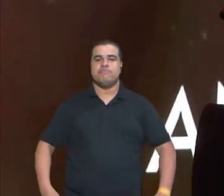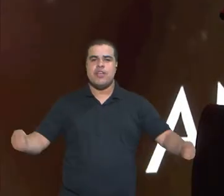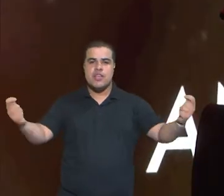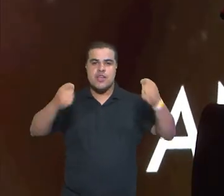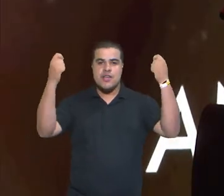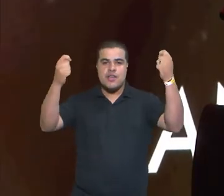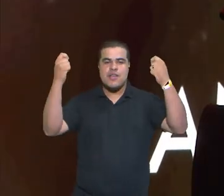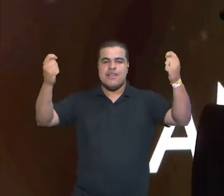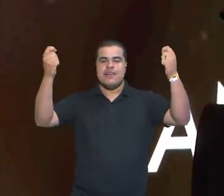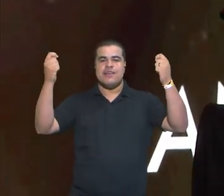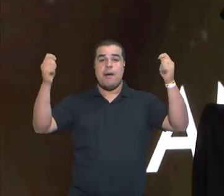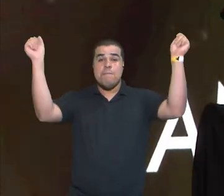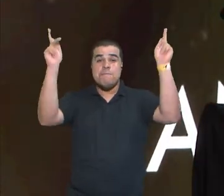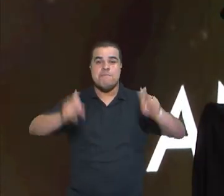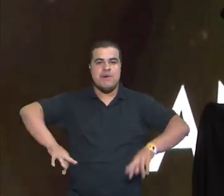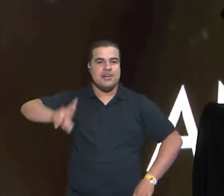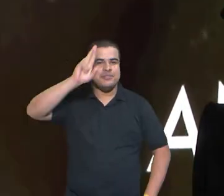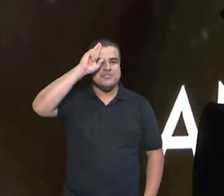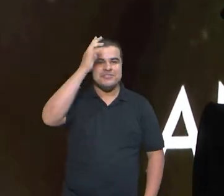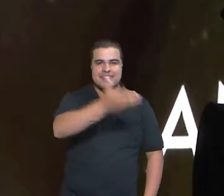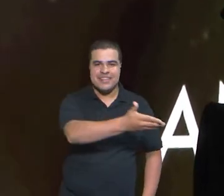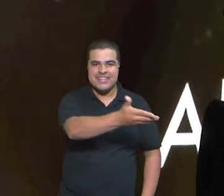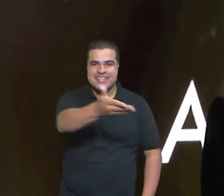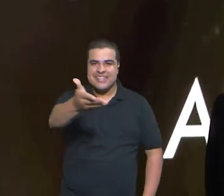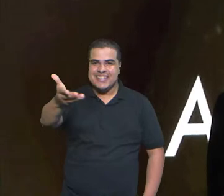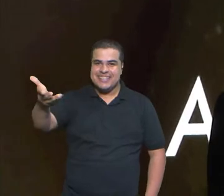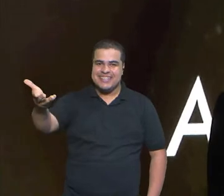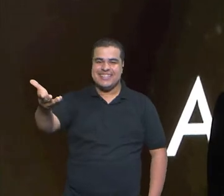Caruaru a paz do Senhor